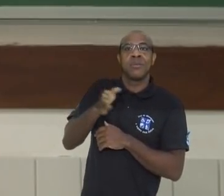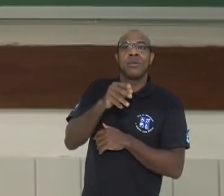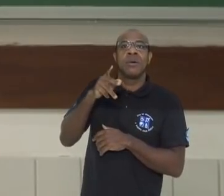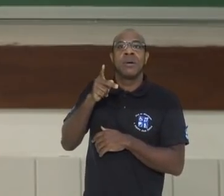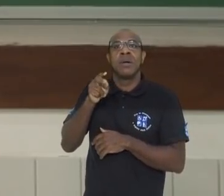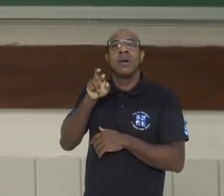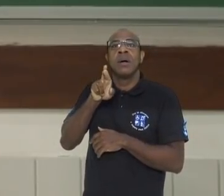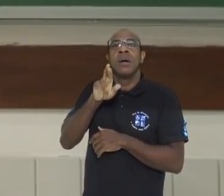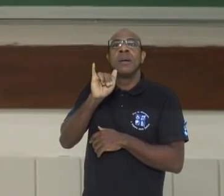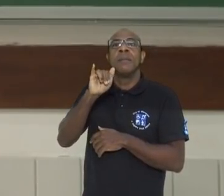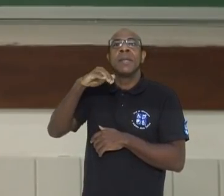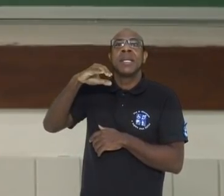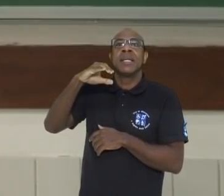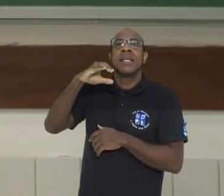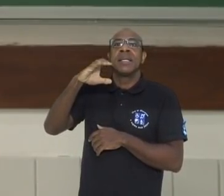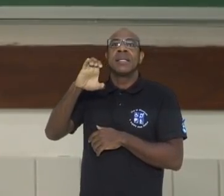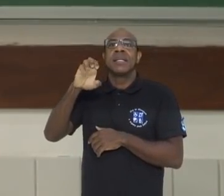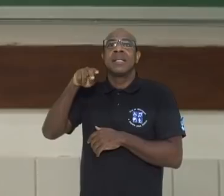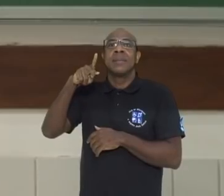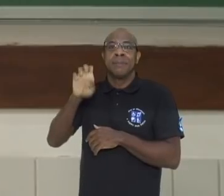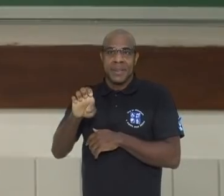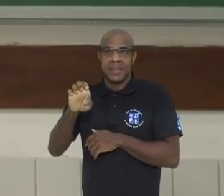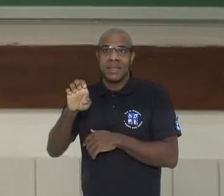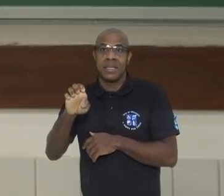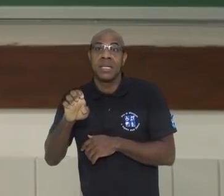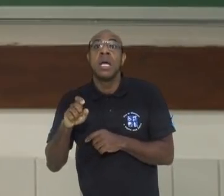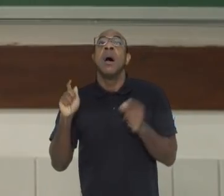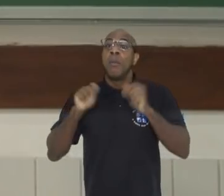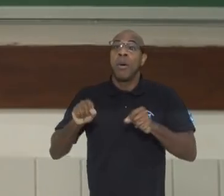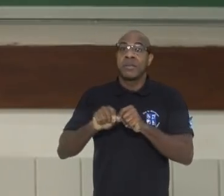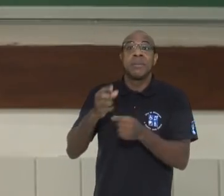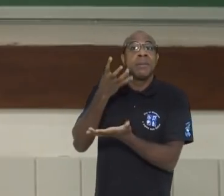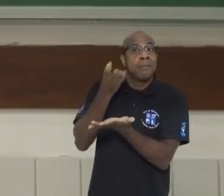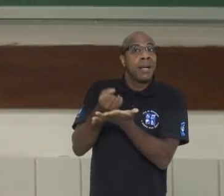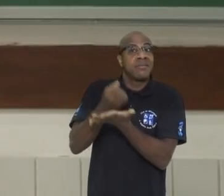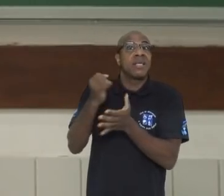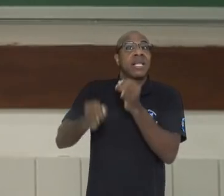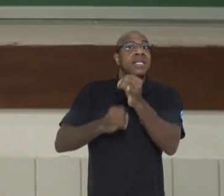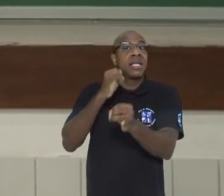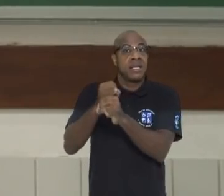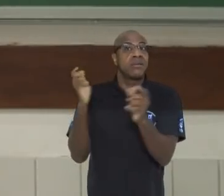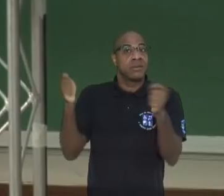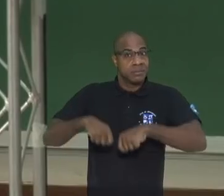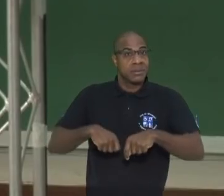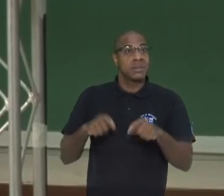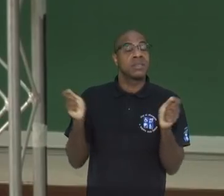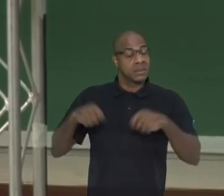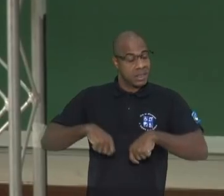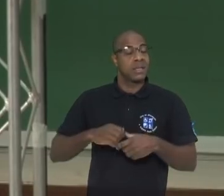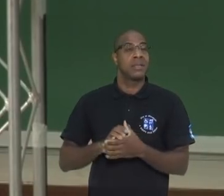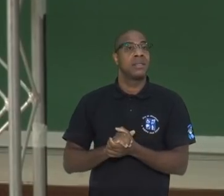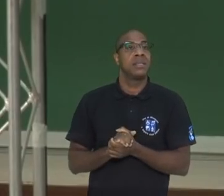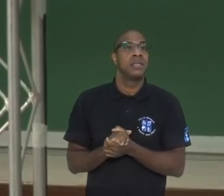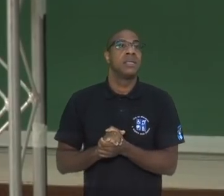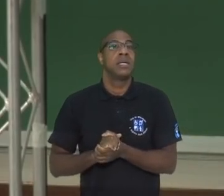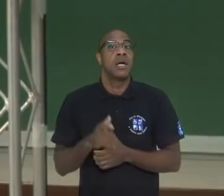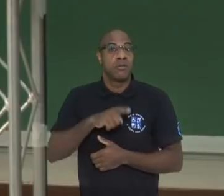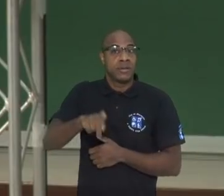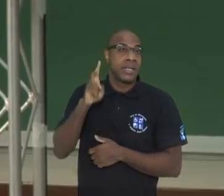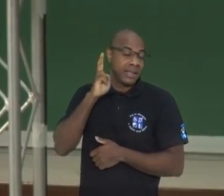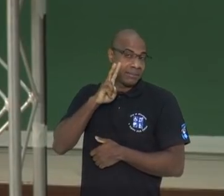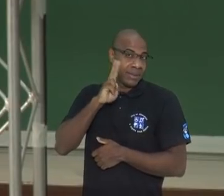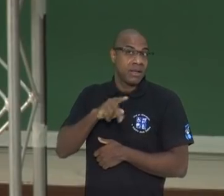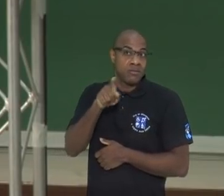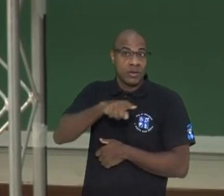para ser vendido, mas ele tem também para ser baixado na internet. Mas sempre lembrando, vocês que